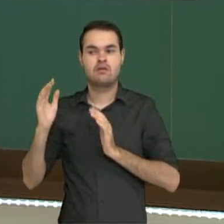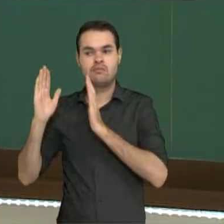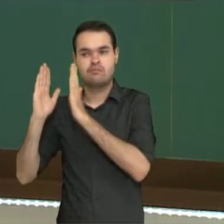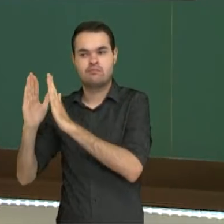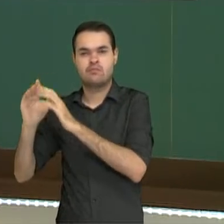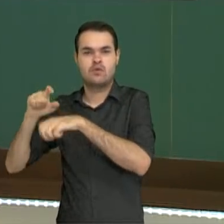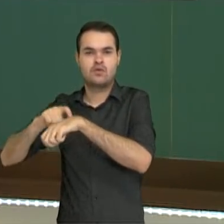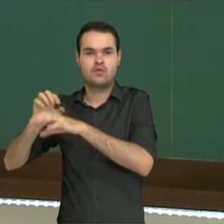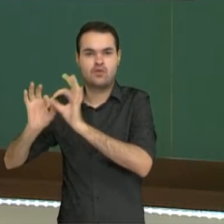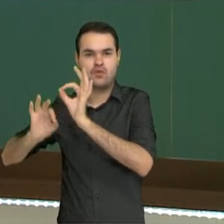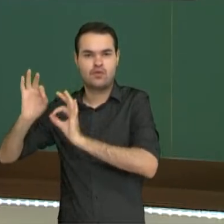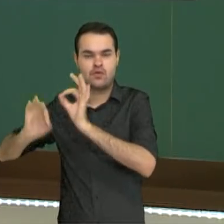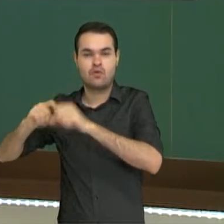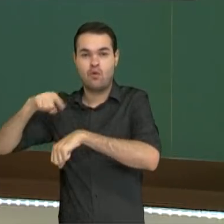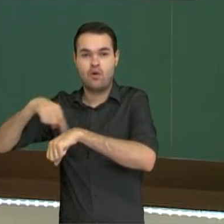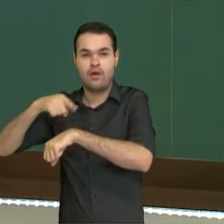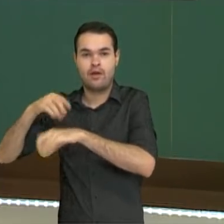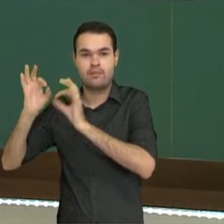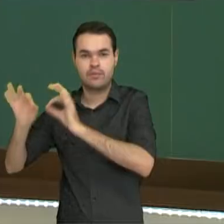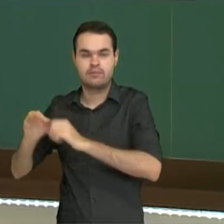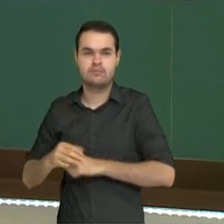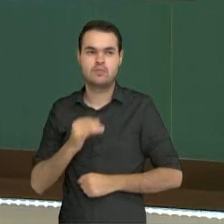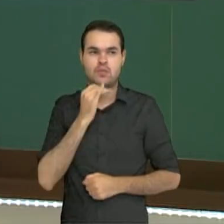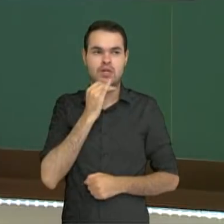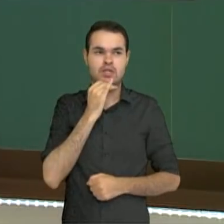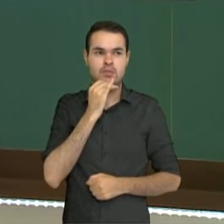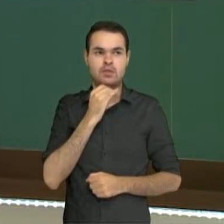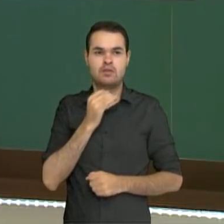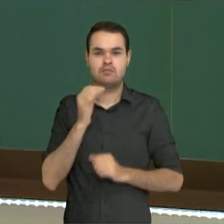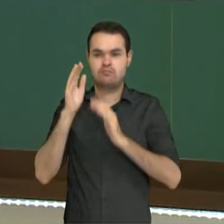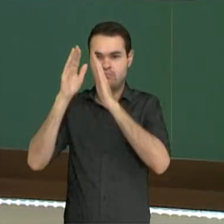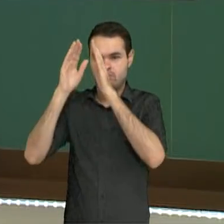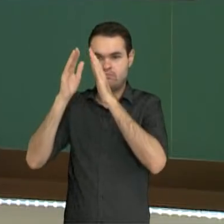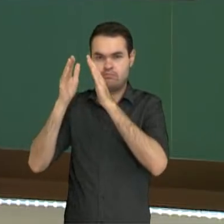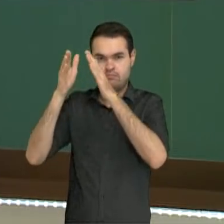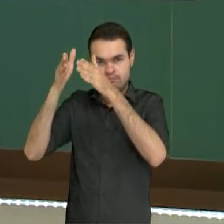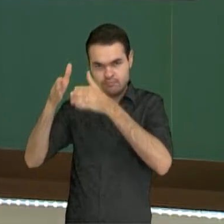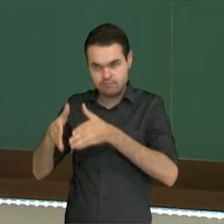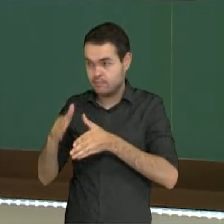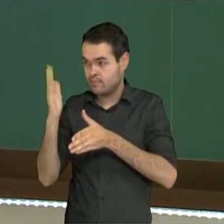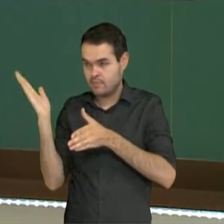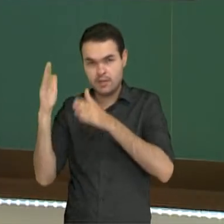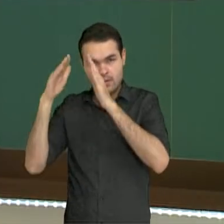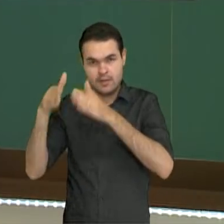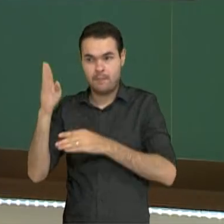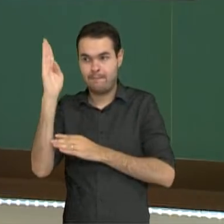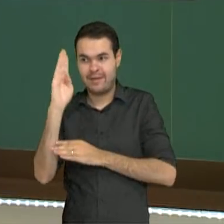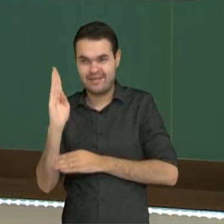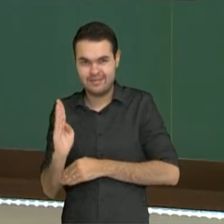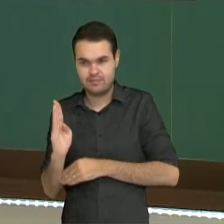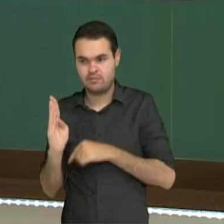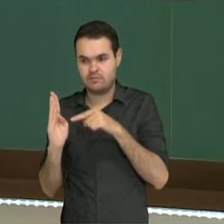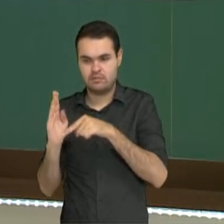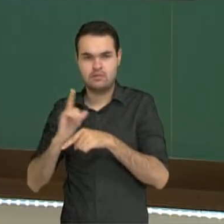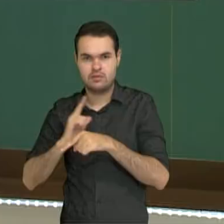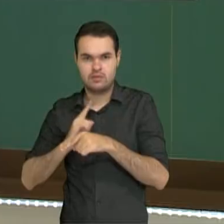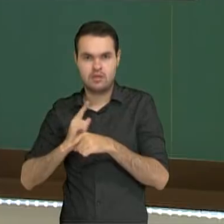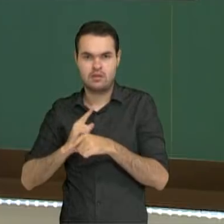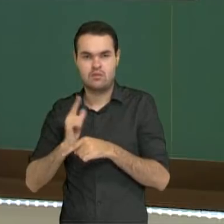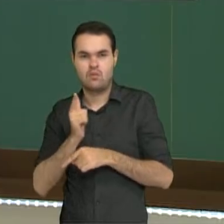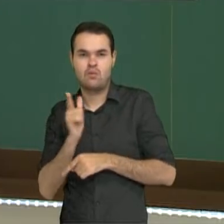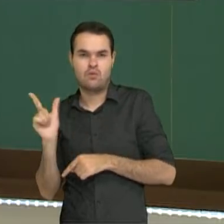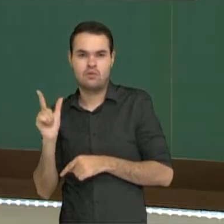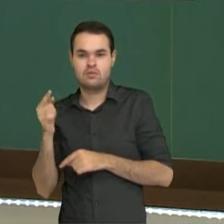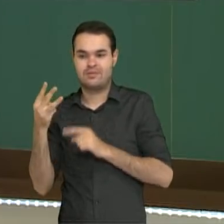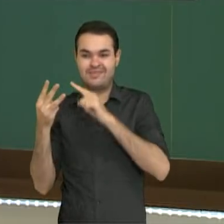certo? Então, por exemplo, aqui está o fuso de Brasília, que é o seguida oficialmente pelo Brasil. O Brasil tem outros fusos, né? Tem